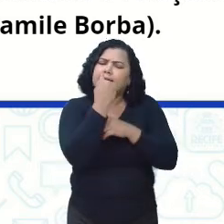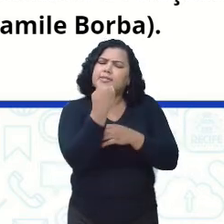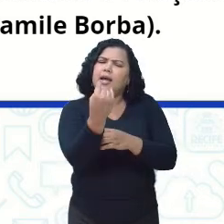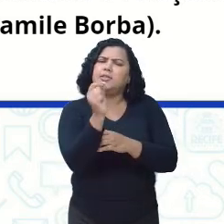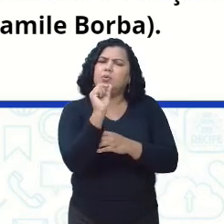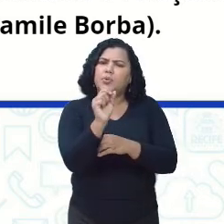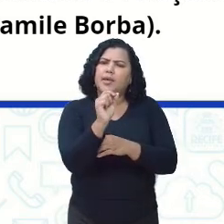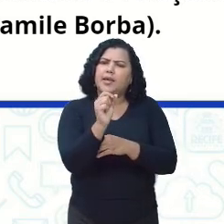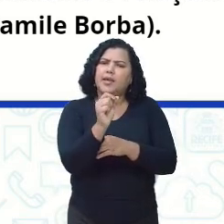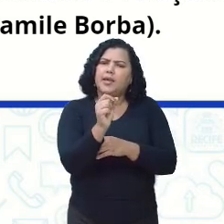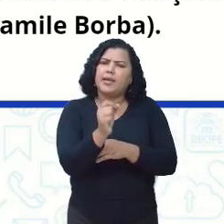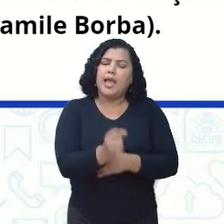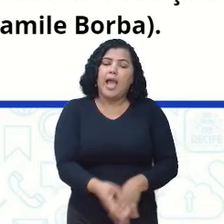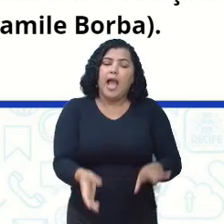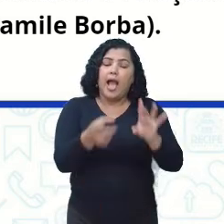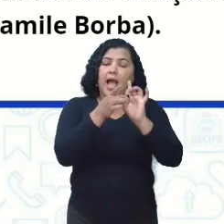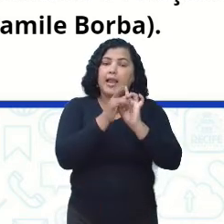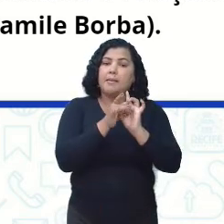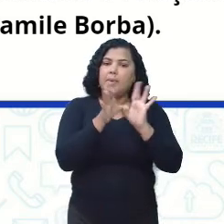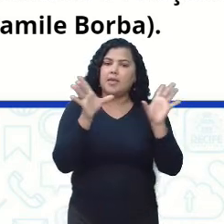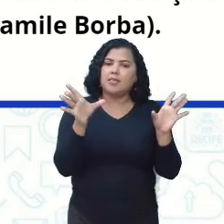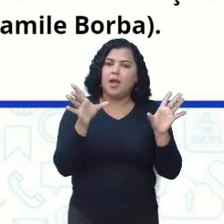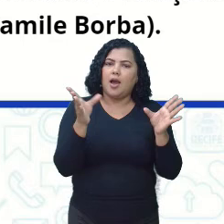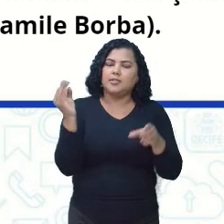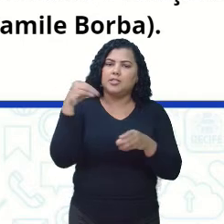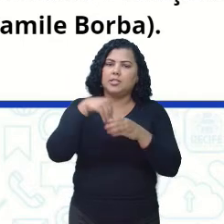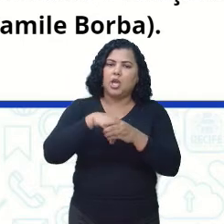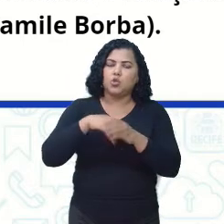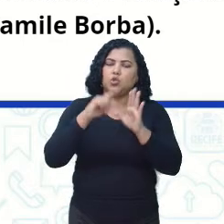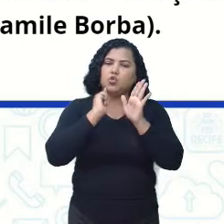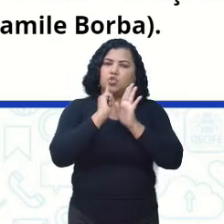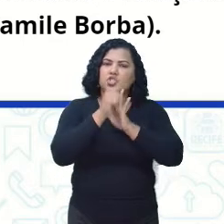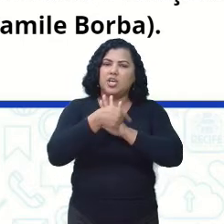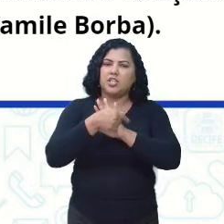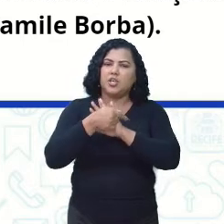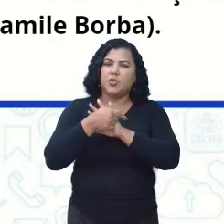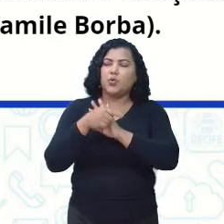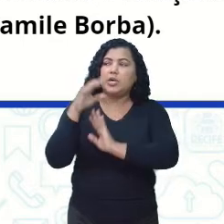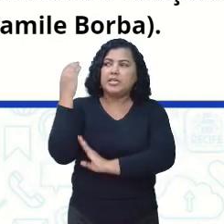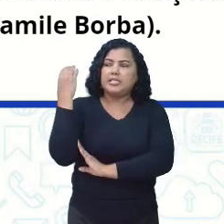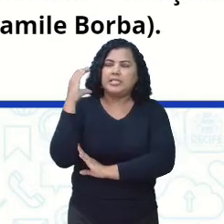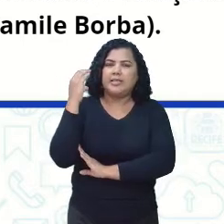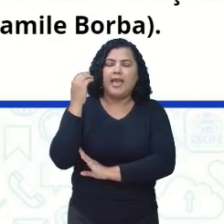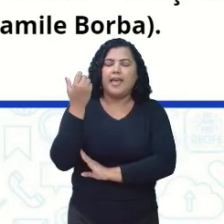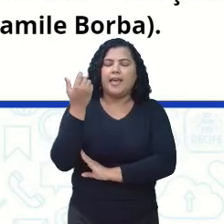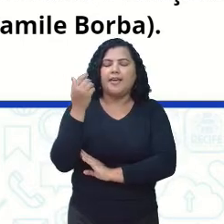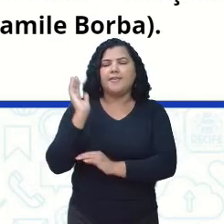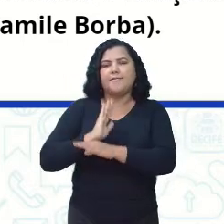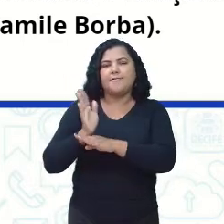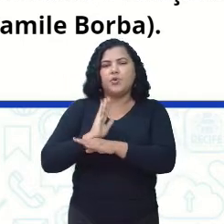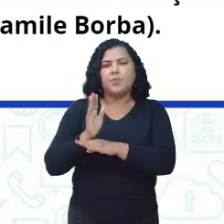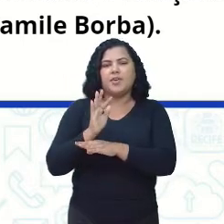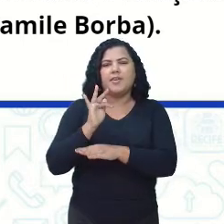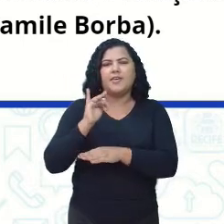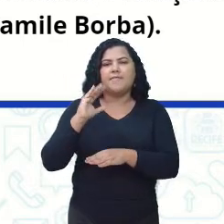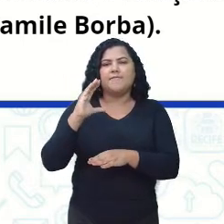liberdade proporcionada pelo gênero ficção científica e nele produziu a maior parte de sua obra, com exceção de Kindred, que